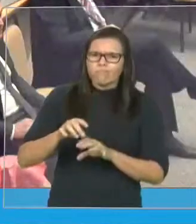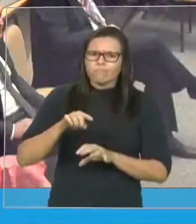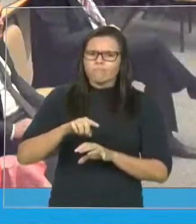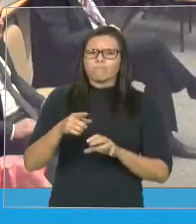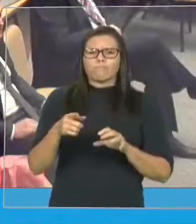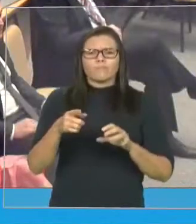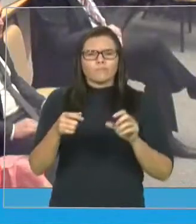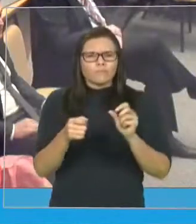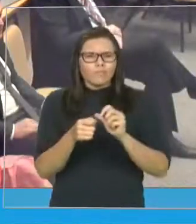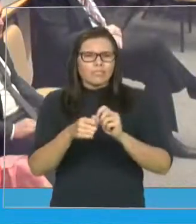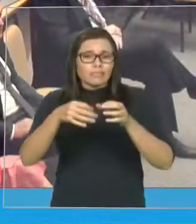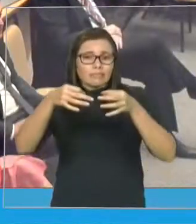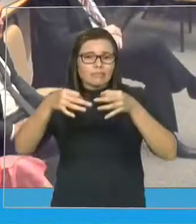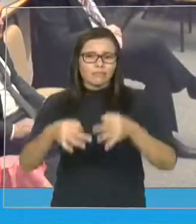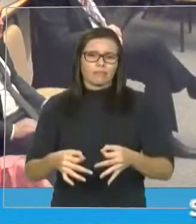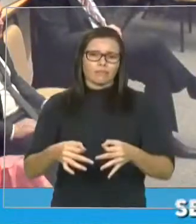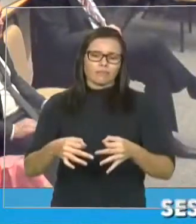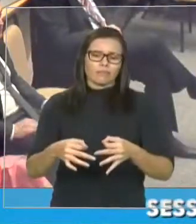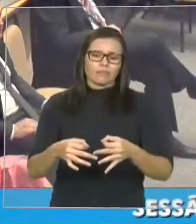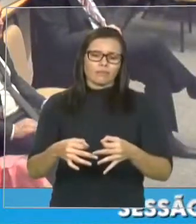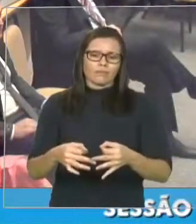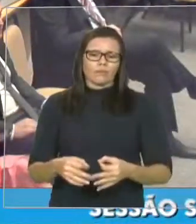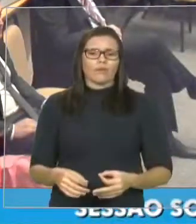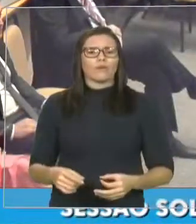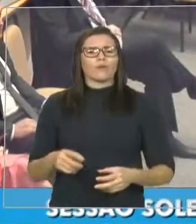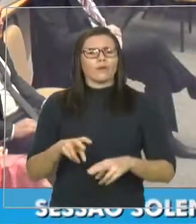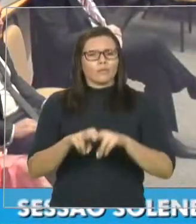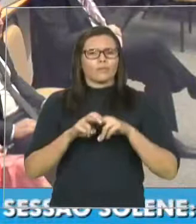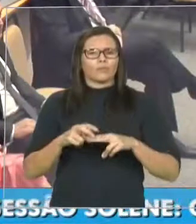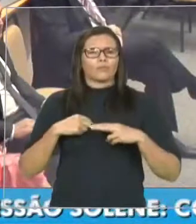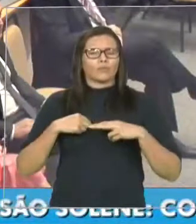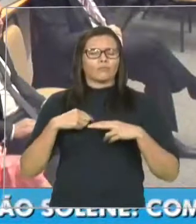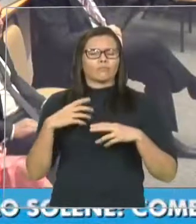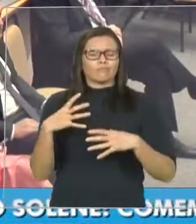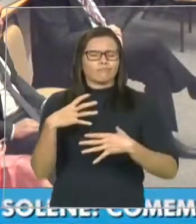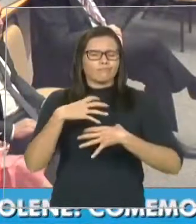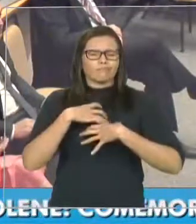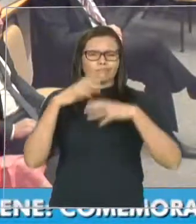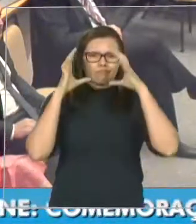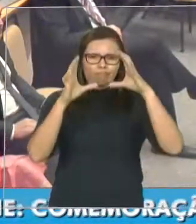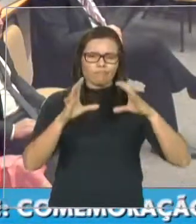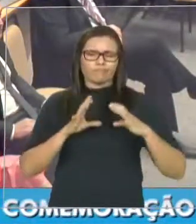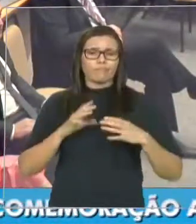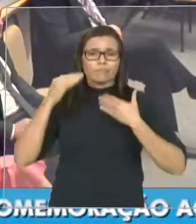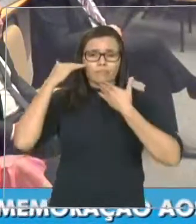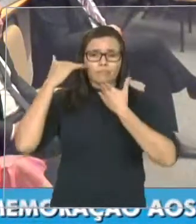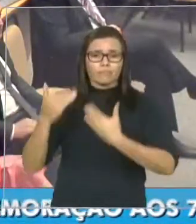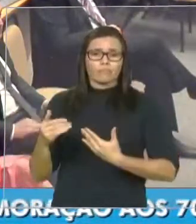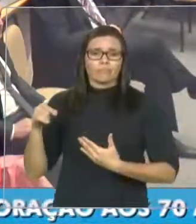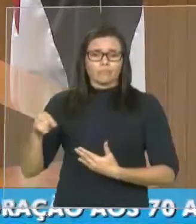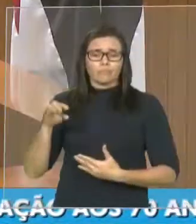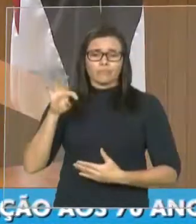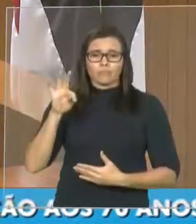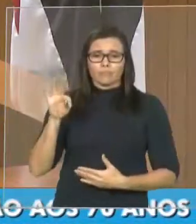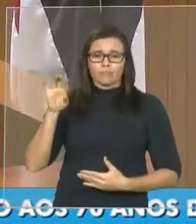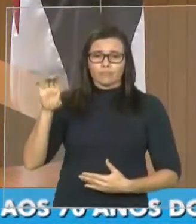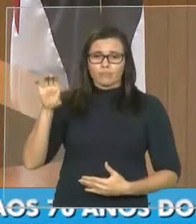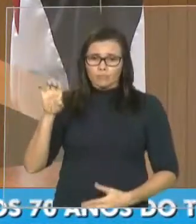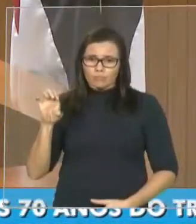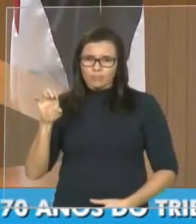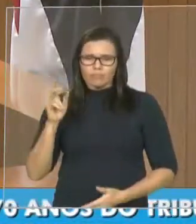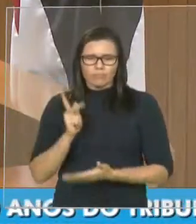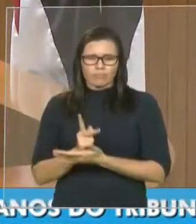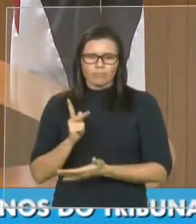Contas, é com muita honra que eu faço esse pronunciamento hoje, agradecendo ao Tribunal de Contas sempre a acolhida do controle